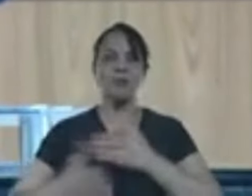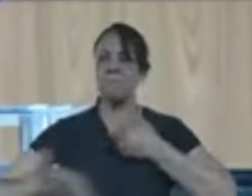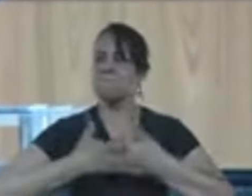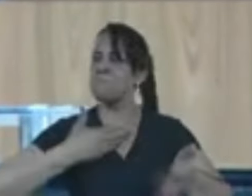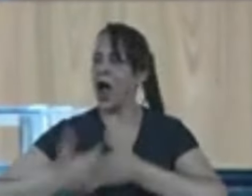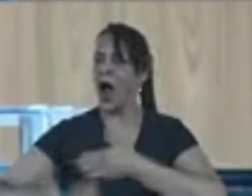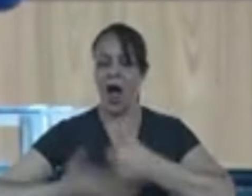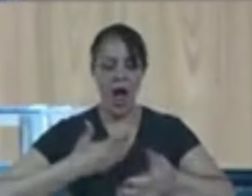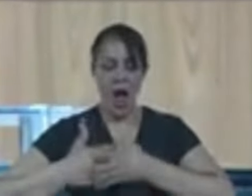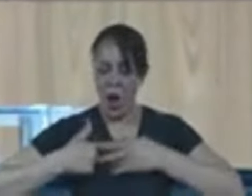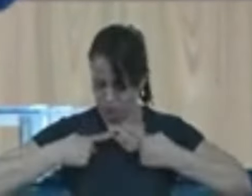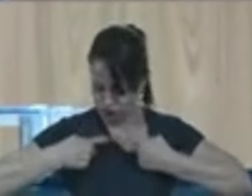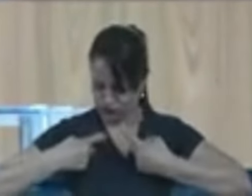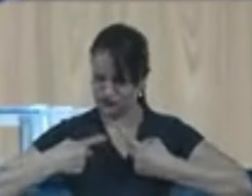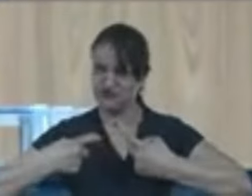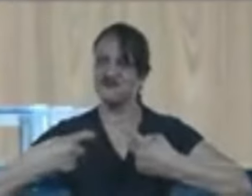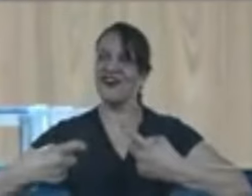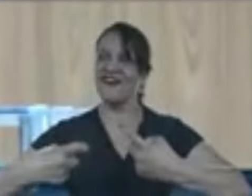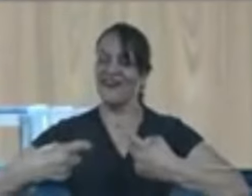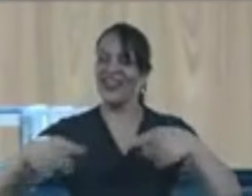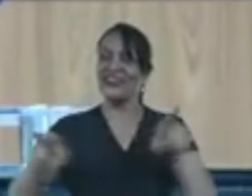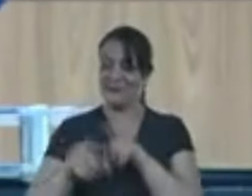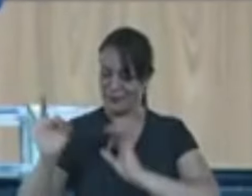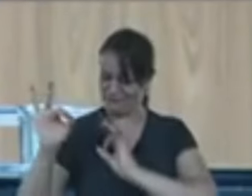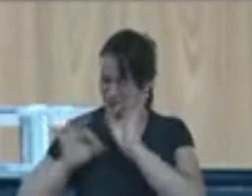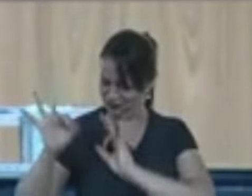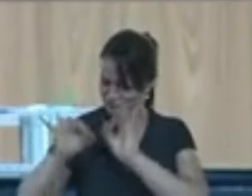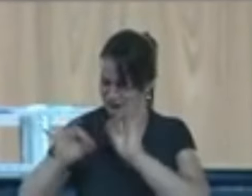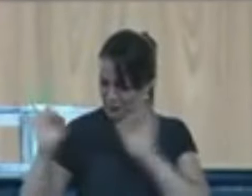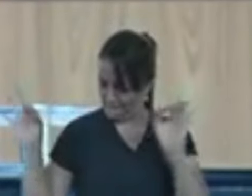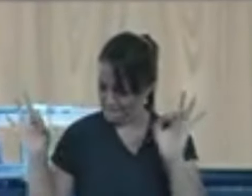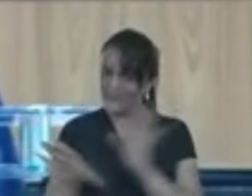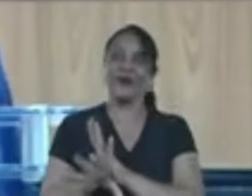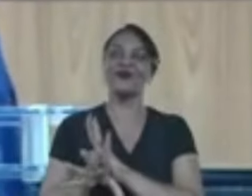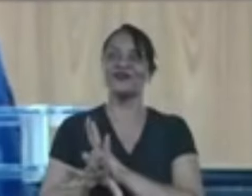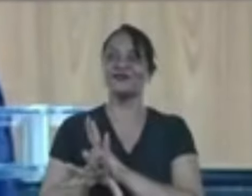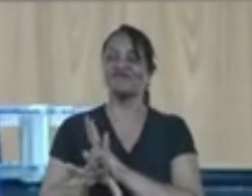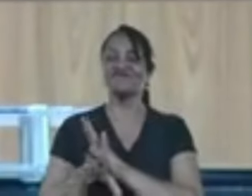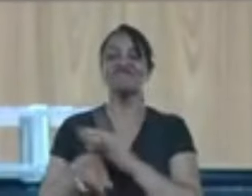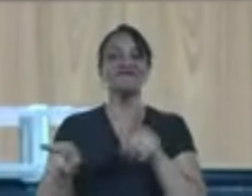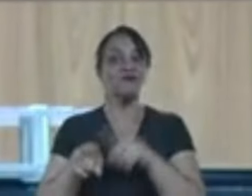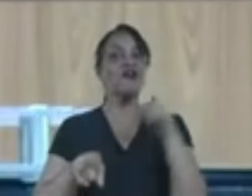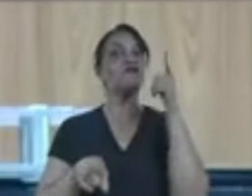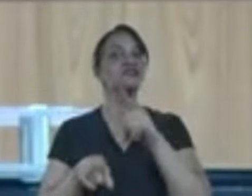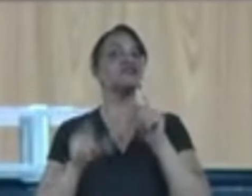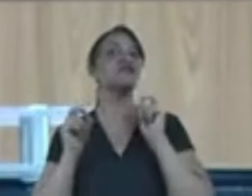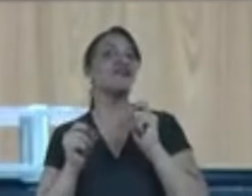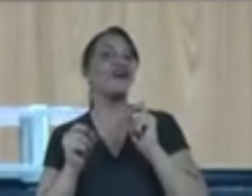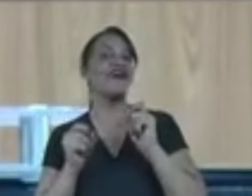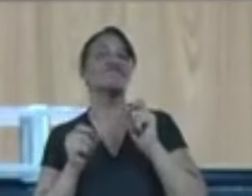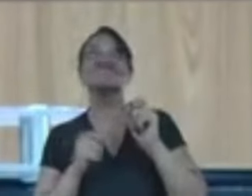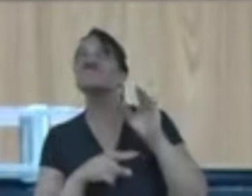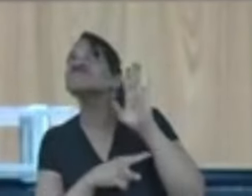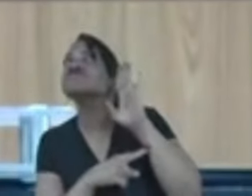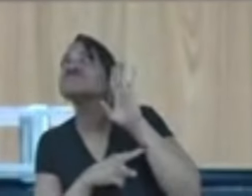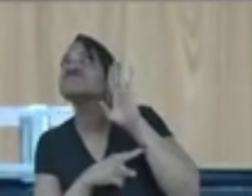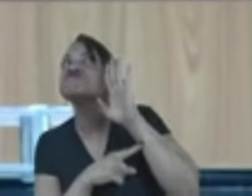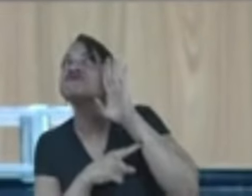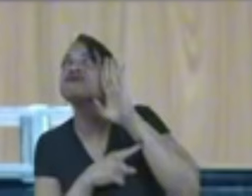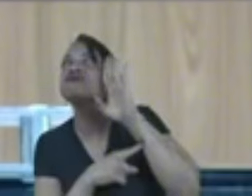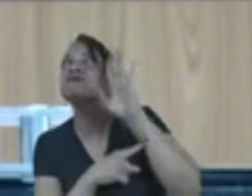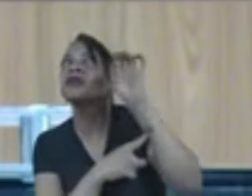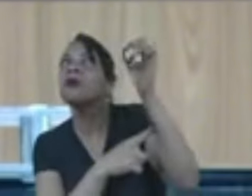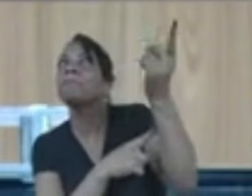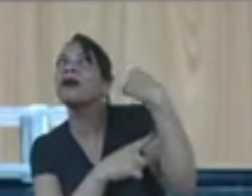batalha. E além de estar preparado para qualquer batalha, você vai receber voz de comando daquele que é teu senhor, que é